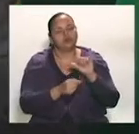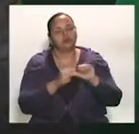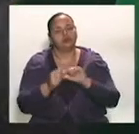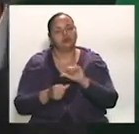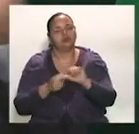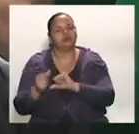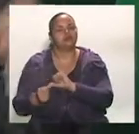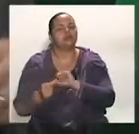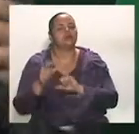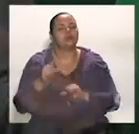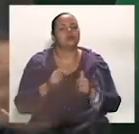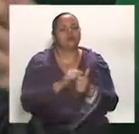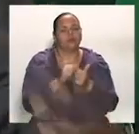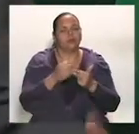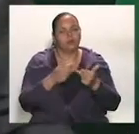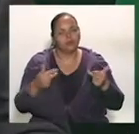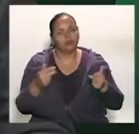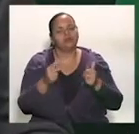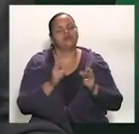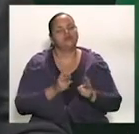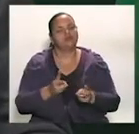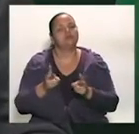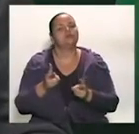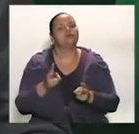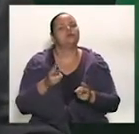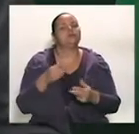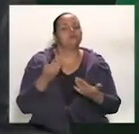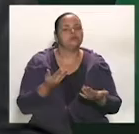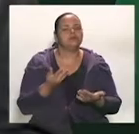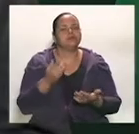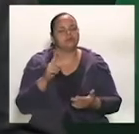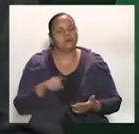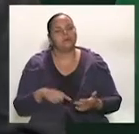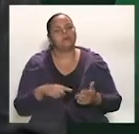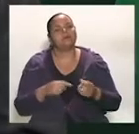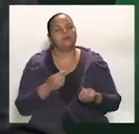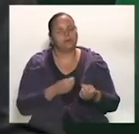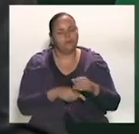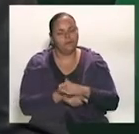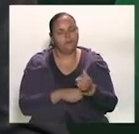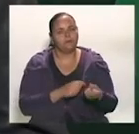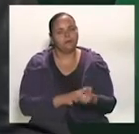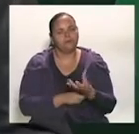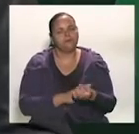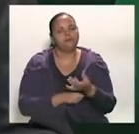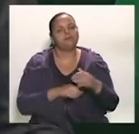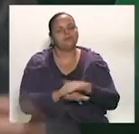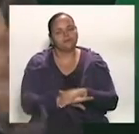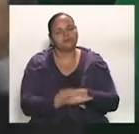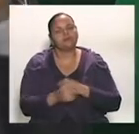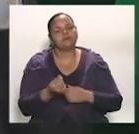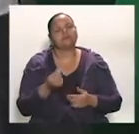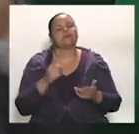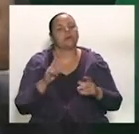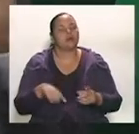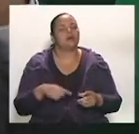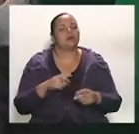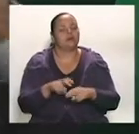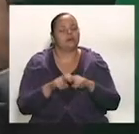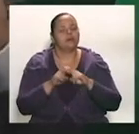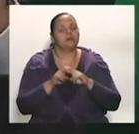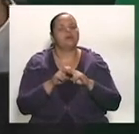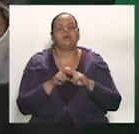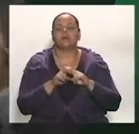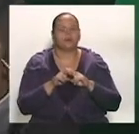tantas mudanças e o esporte brasileiro continua com mácula de tantos casos de corrupção, de recursos? Por força